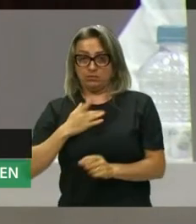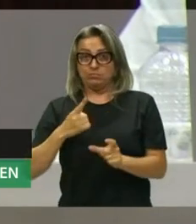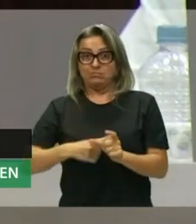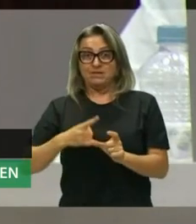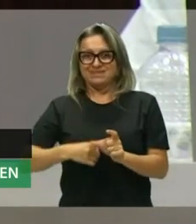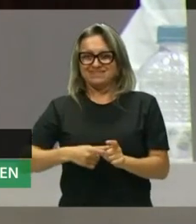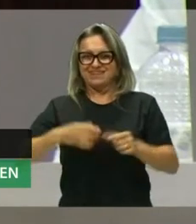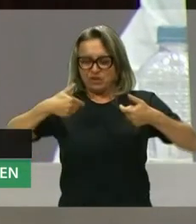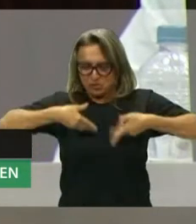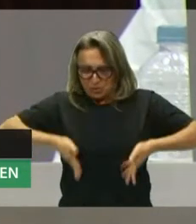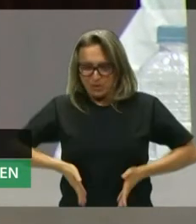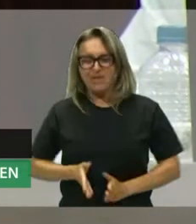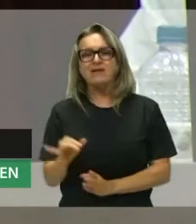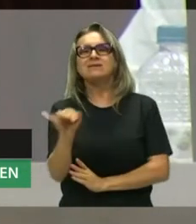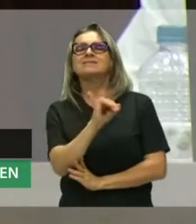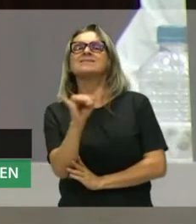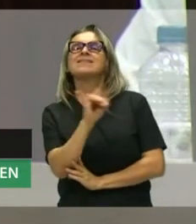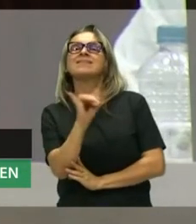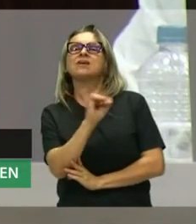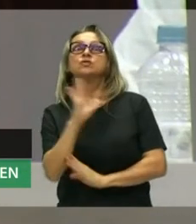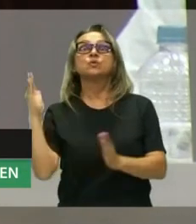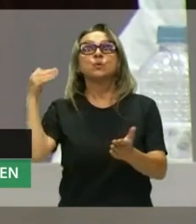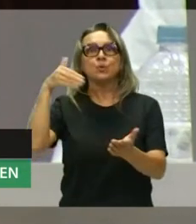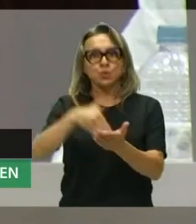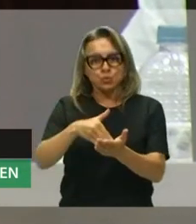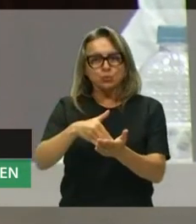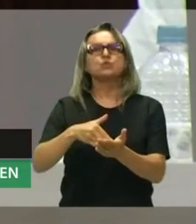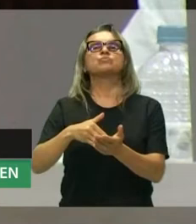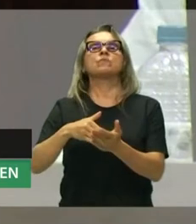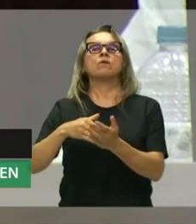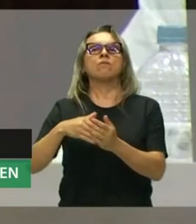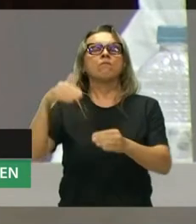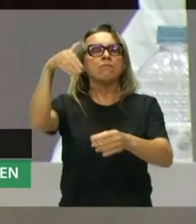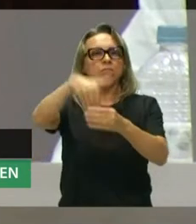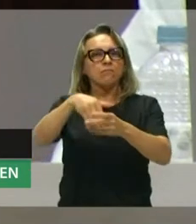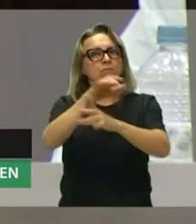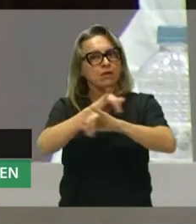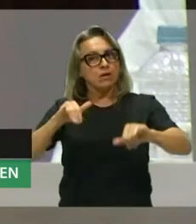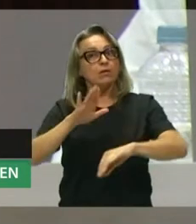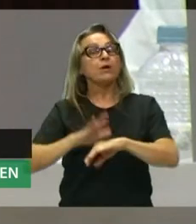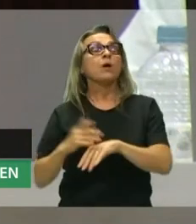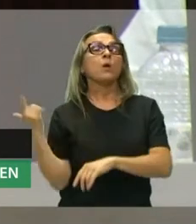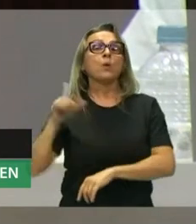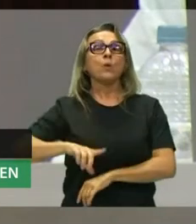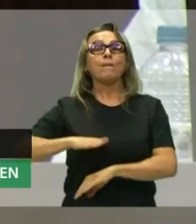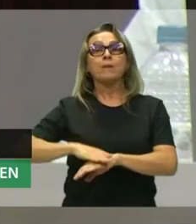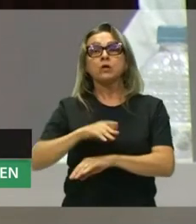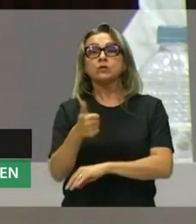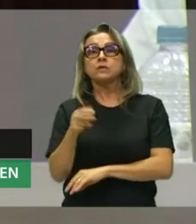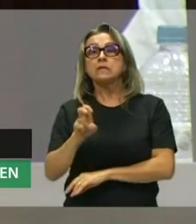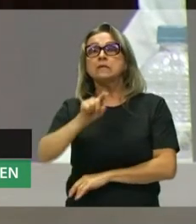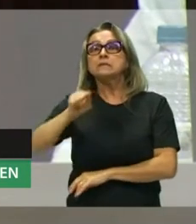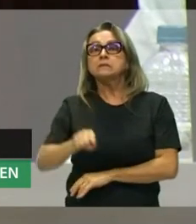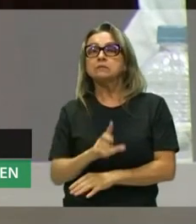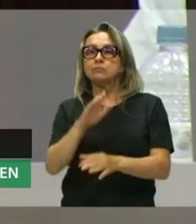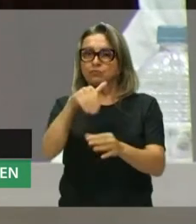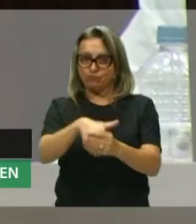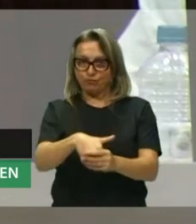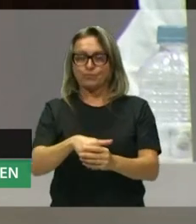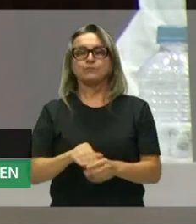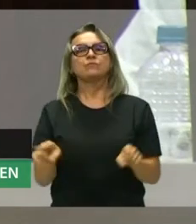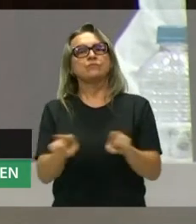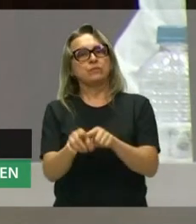que me deu no último pleito mais de 15 mil votos. E antes de me alongar, gostaria também de convidar meu colega,